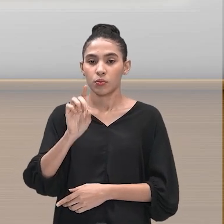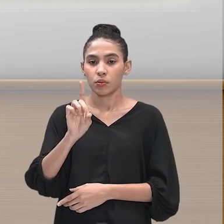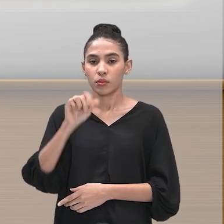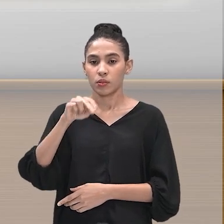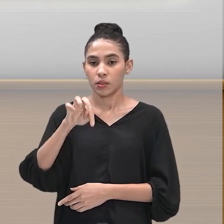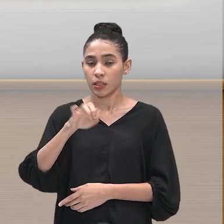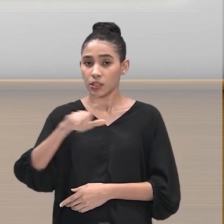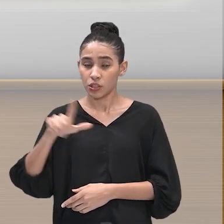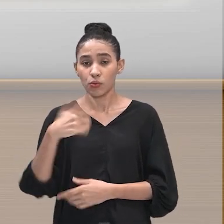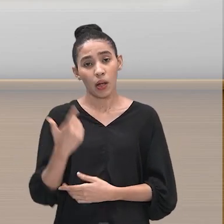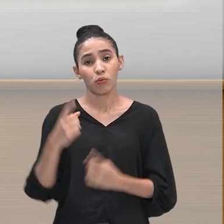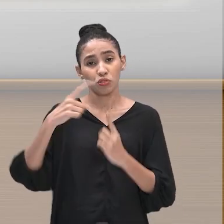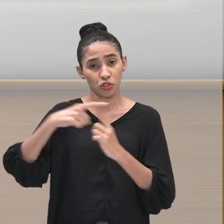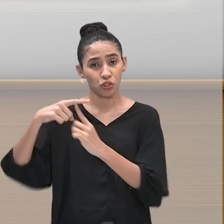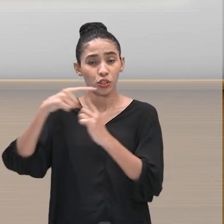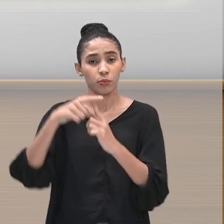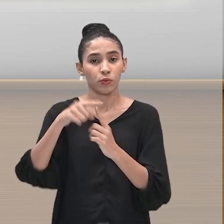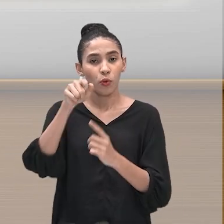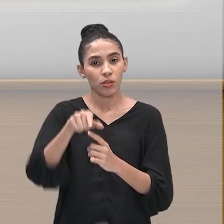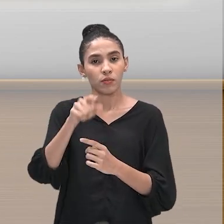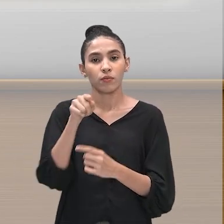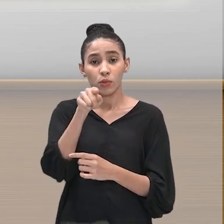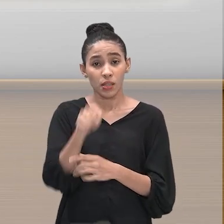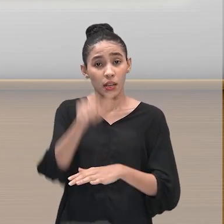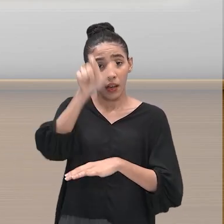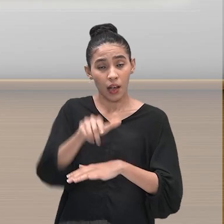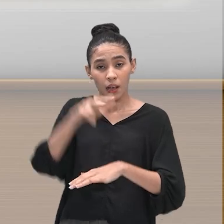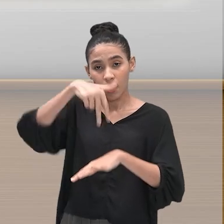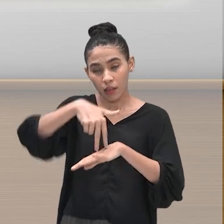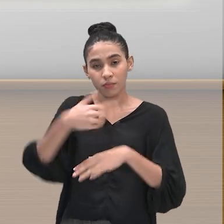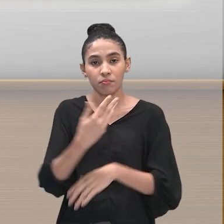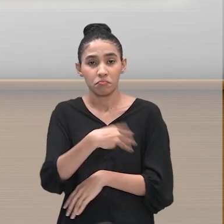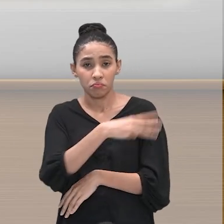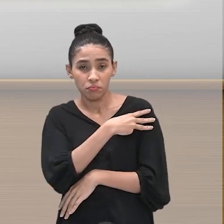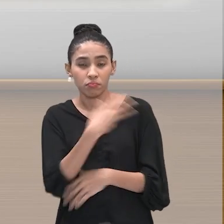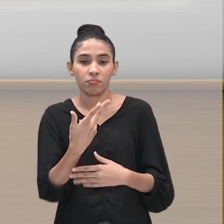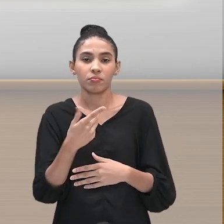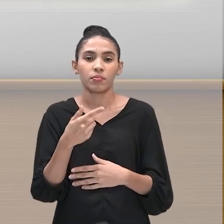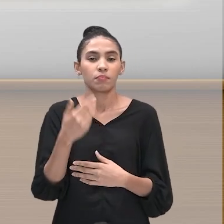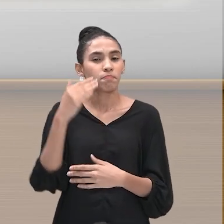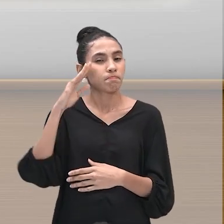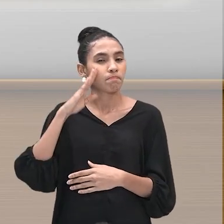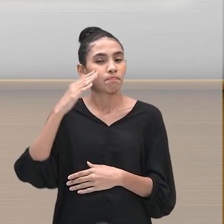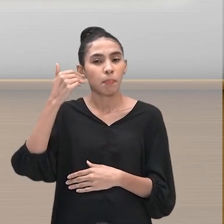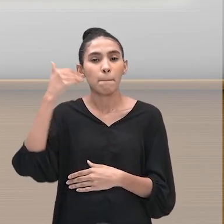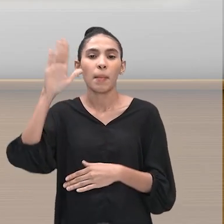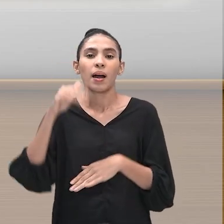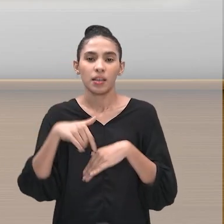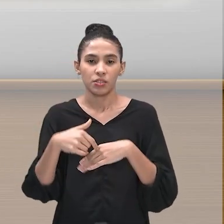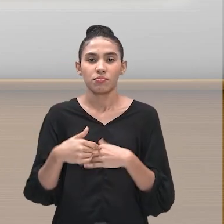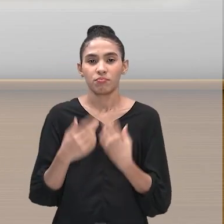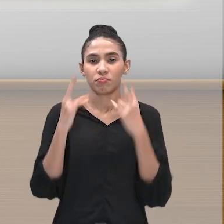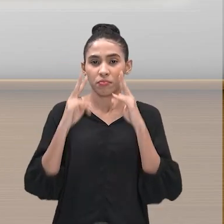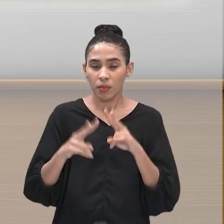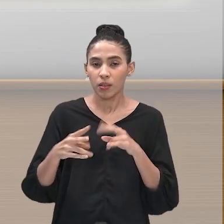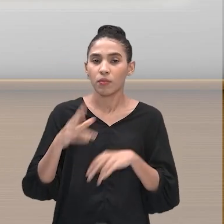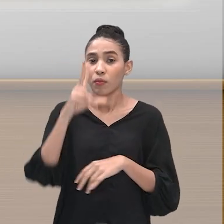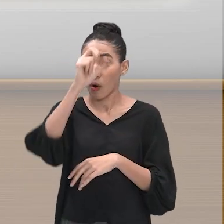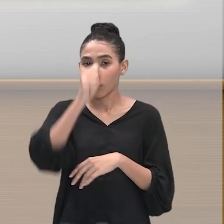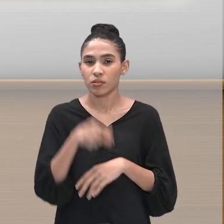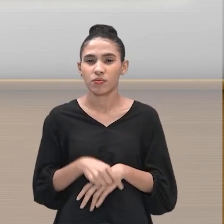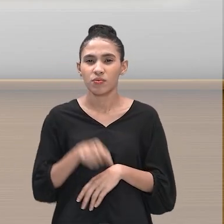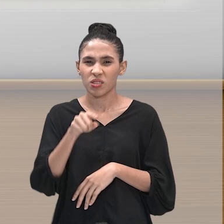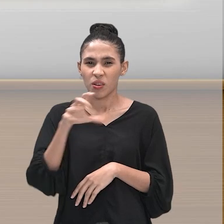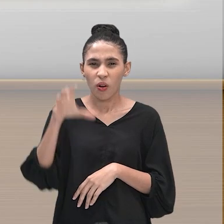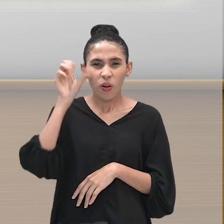a sua vida escolar durante o ensino médio, que é onde a gente vê mais evidente a atuação do Grêmio Estudantil. Vocês já ouviram